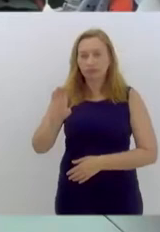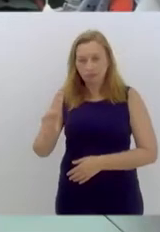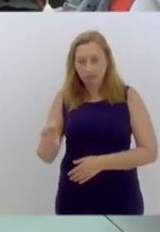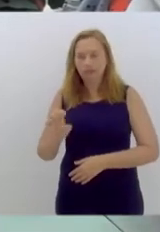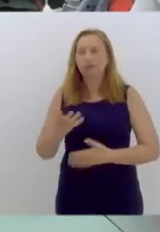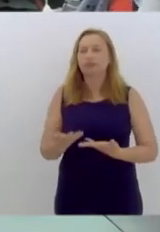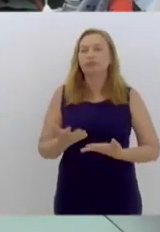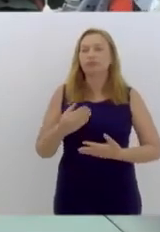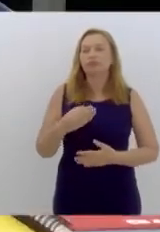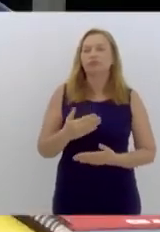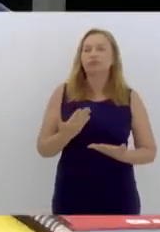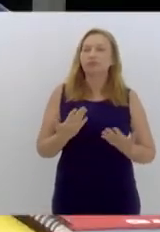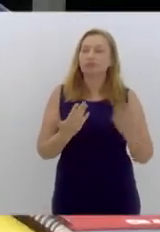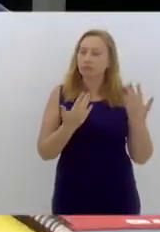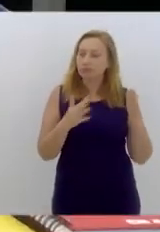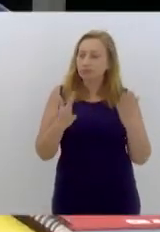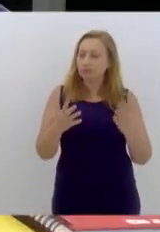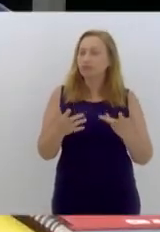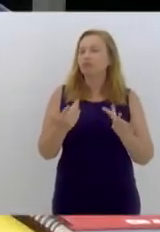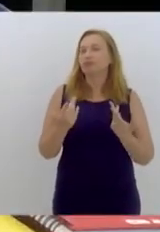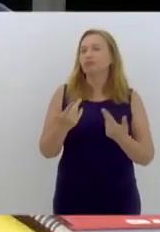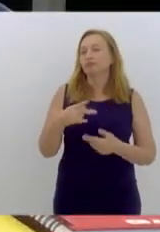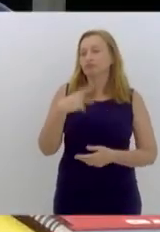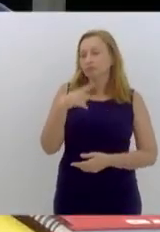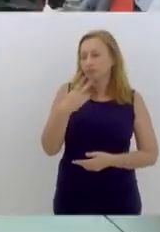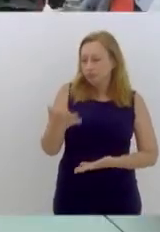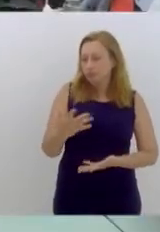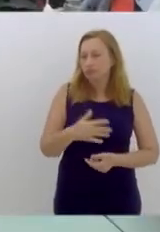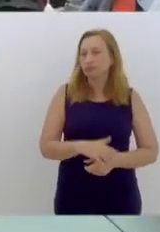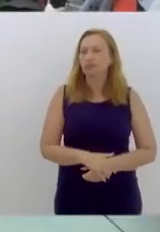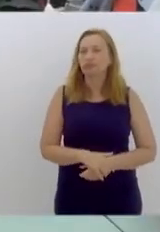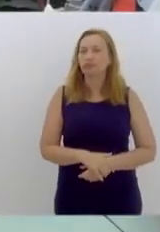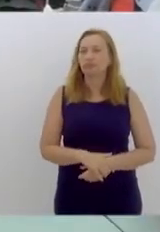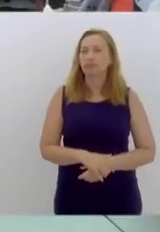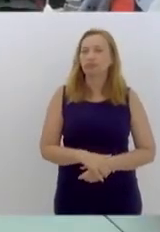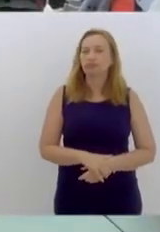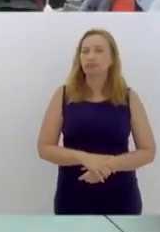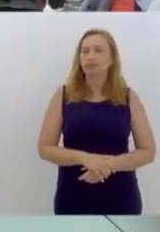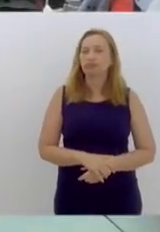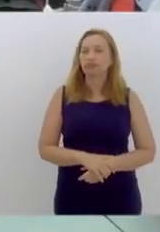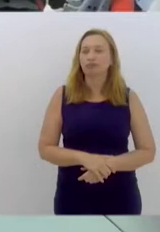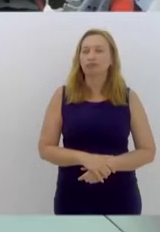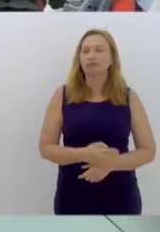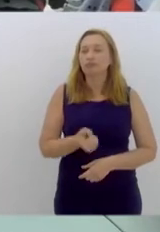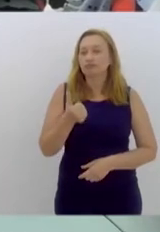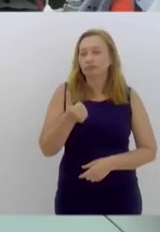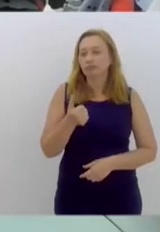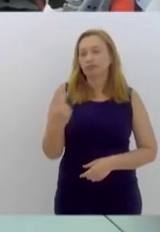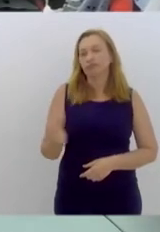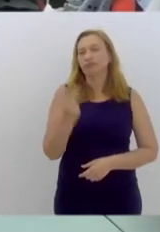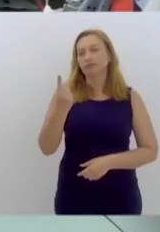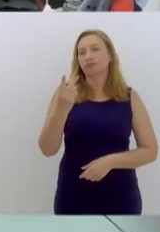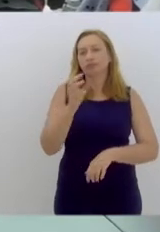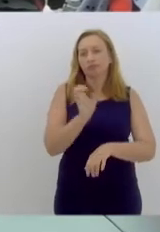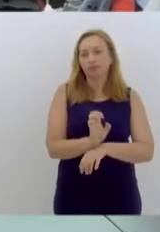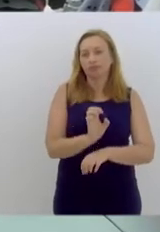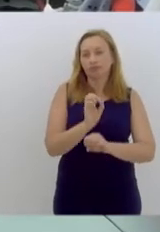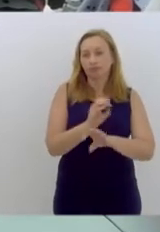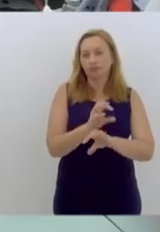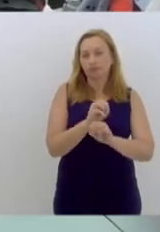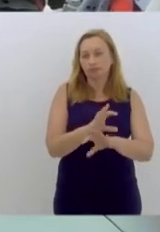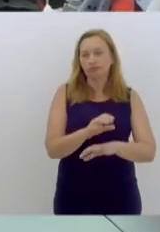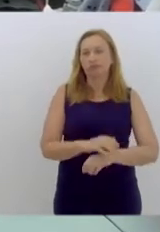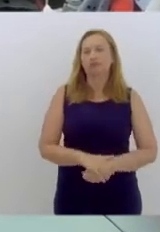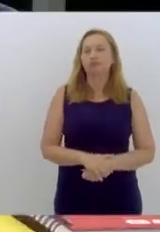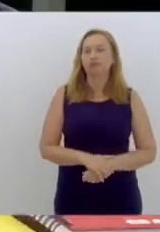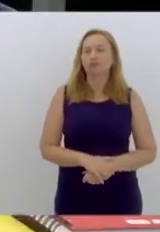Professora Malvina, faço também as suas palavras as minhas no que diz respeito à pouca priorização da educação no nosso Estado. A gente